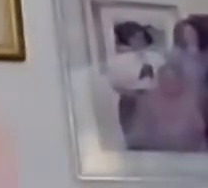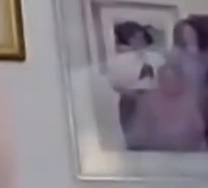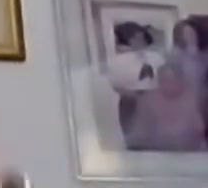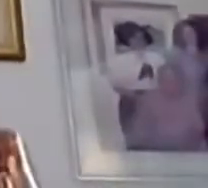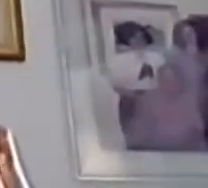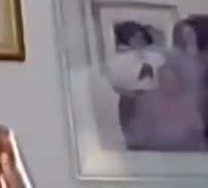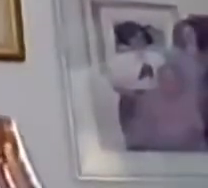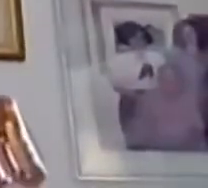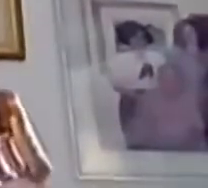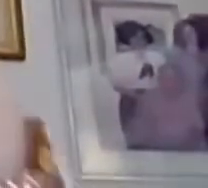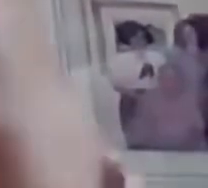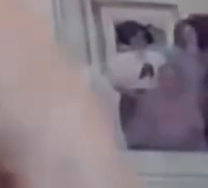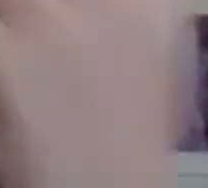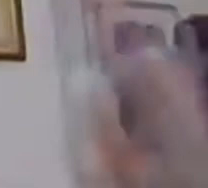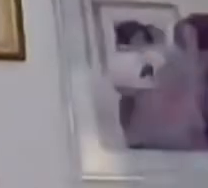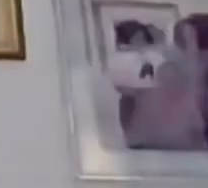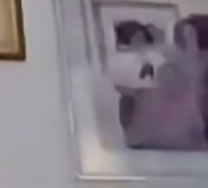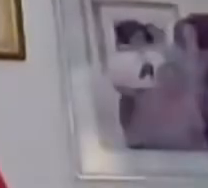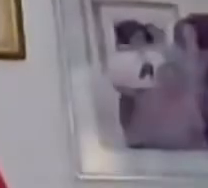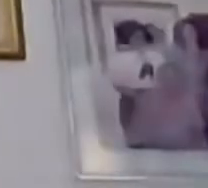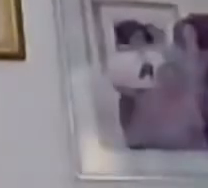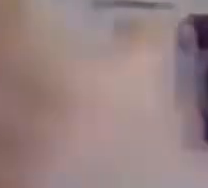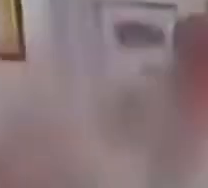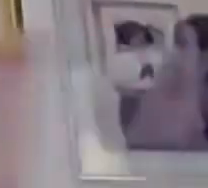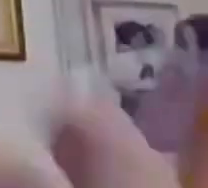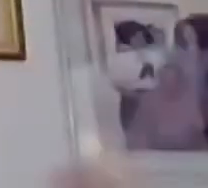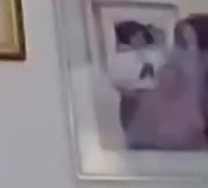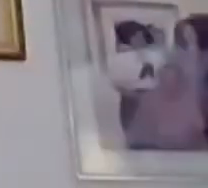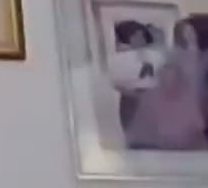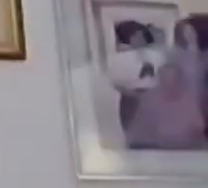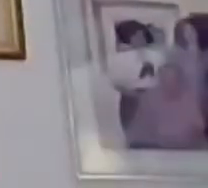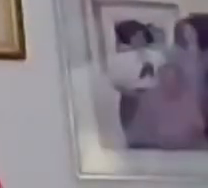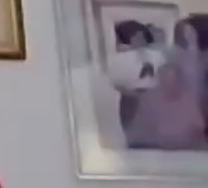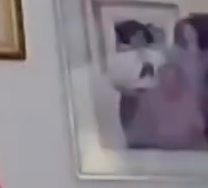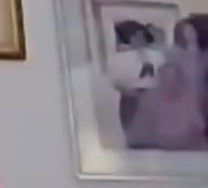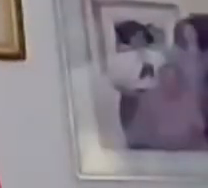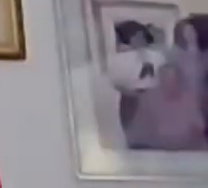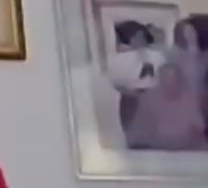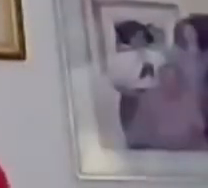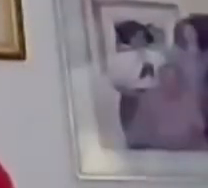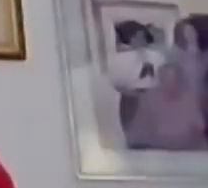durante agora a pandemia, ele se tornou remoto, Então, são consultas